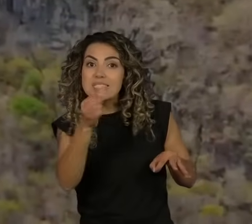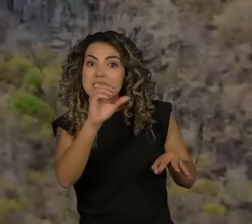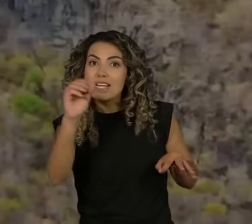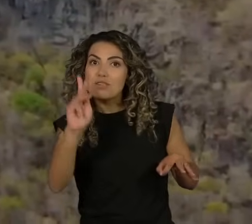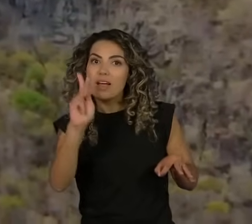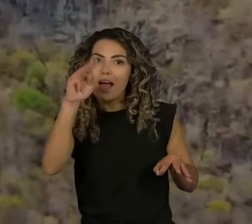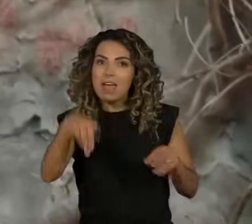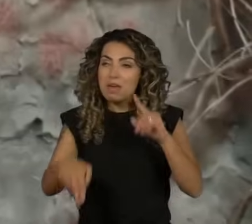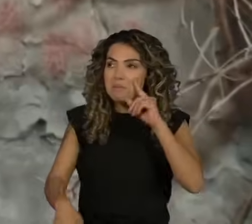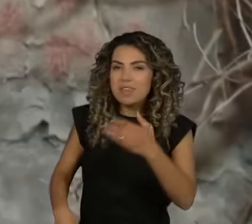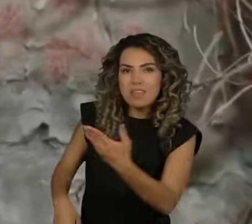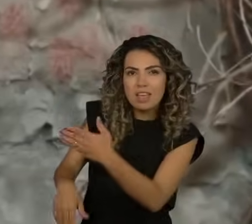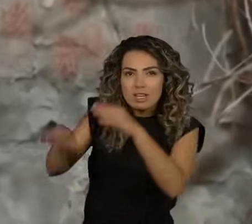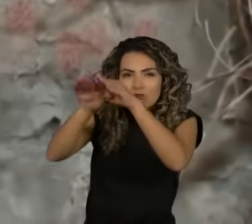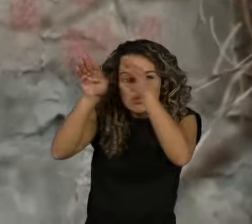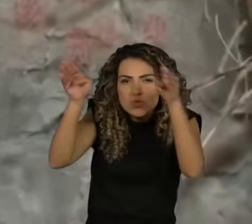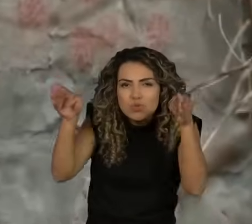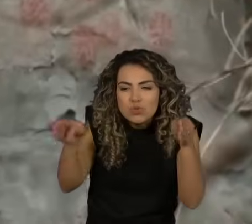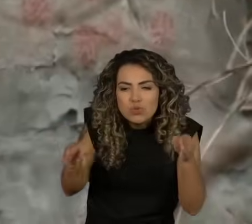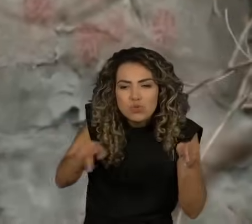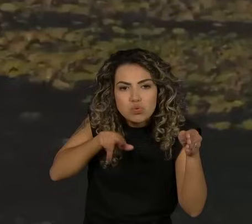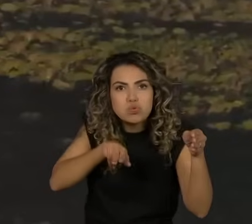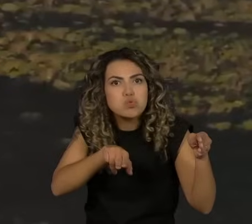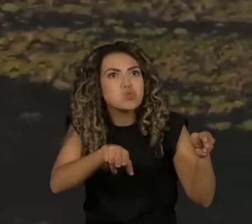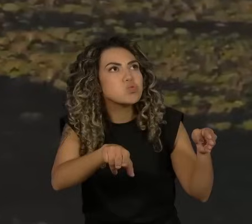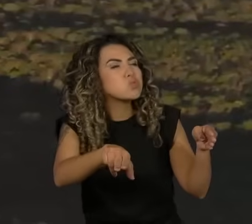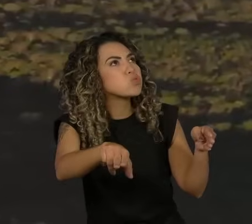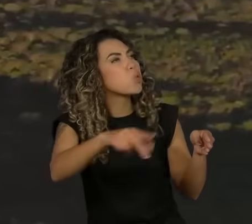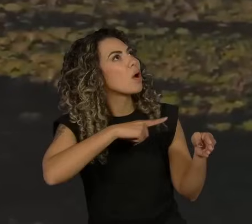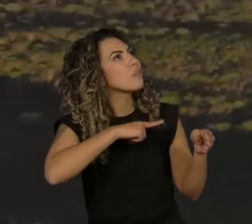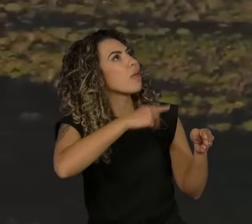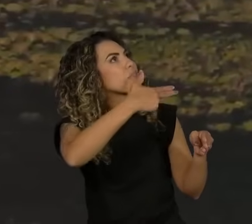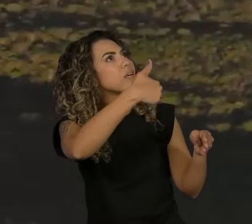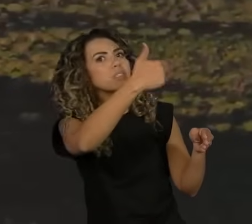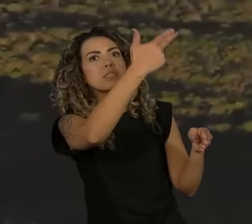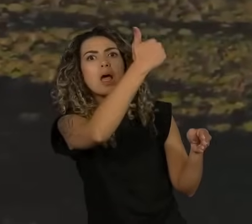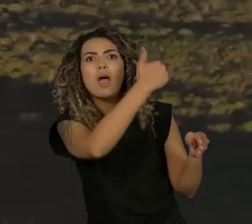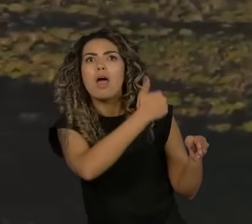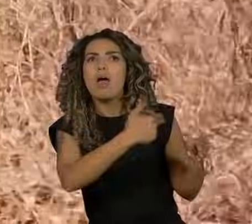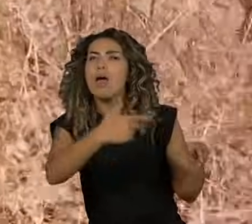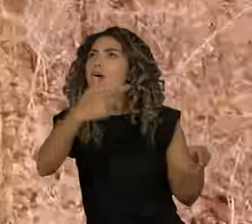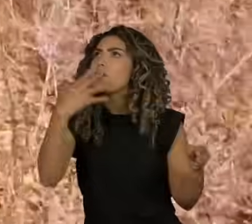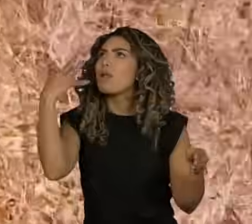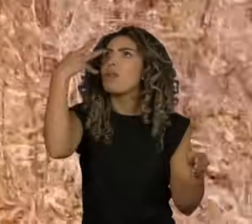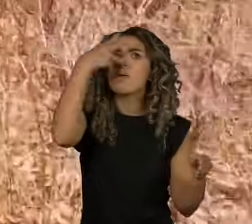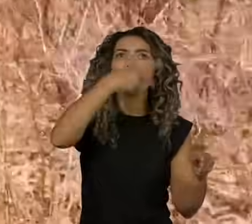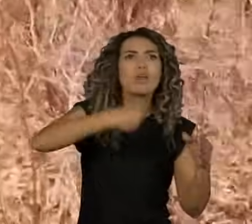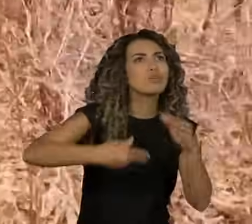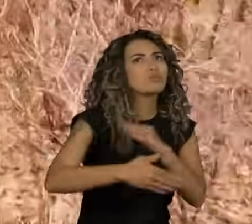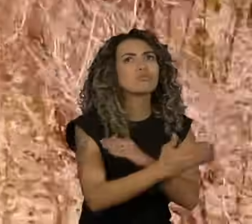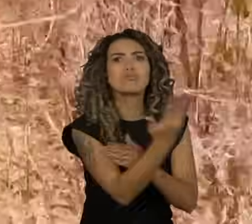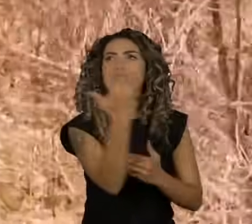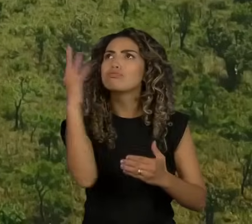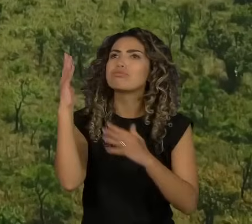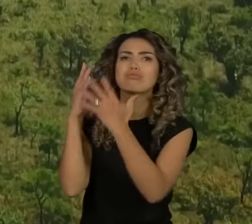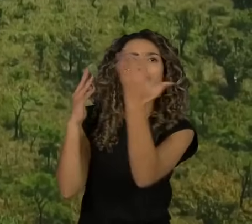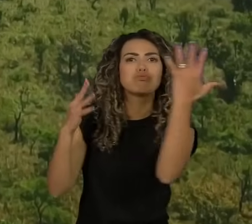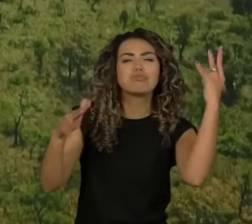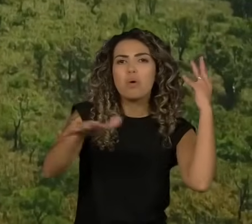do Peruaçu abriga pinturas rupestres e uma rica biodiversidade dos biomas